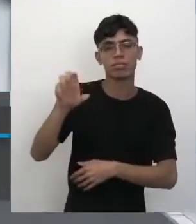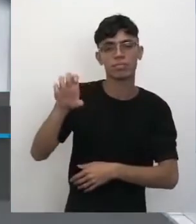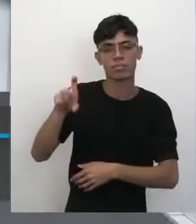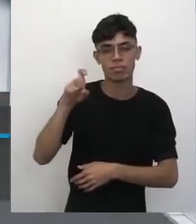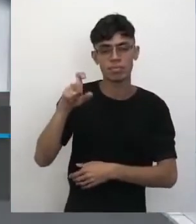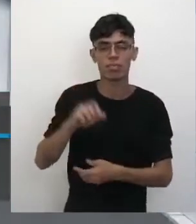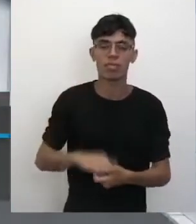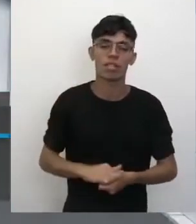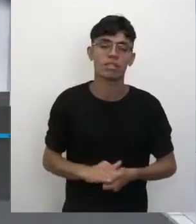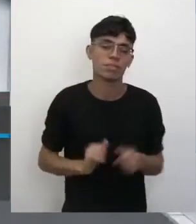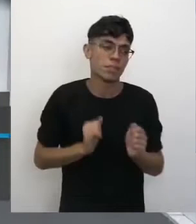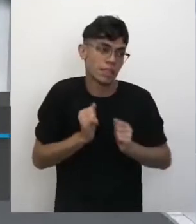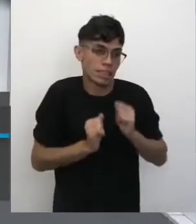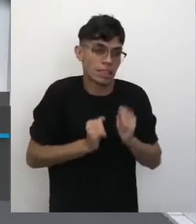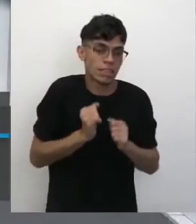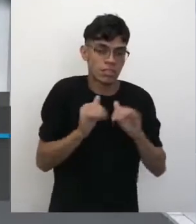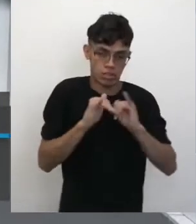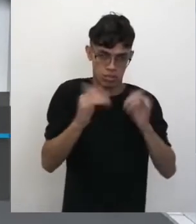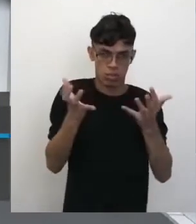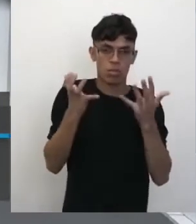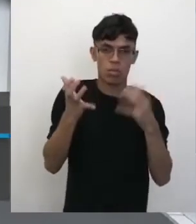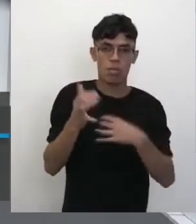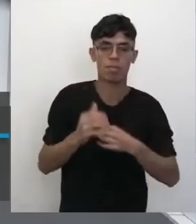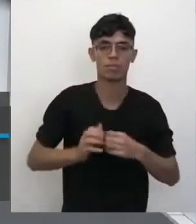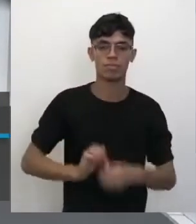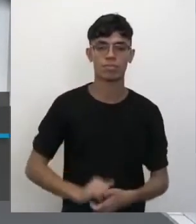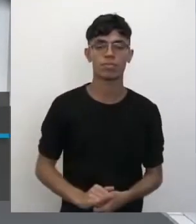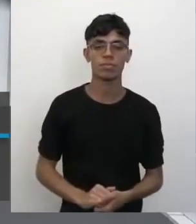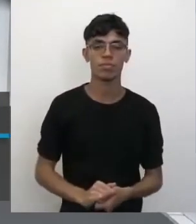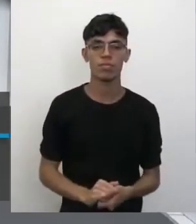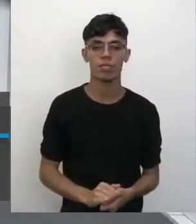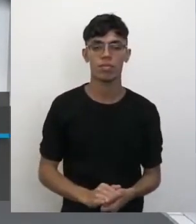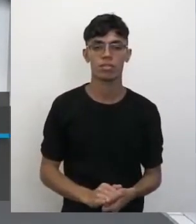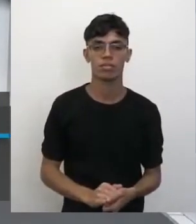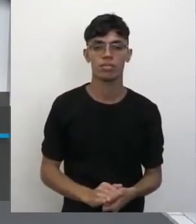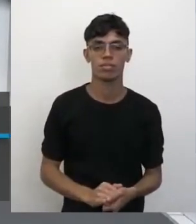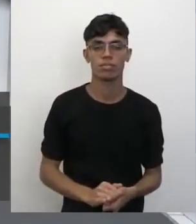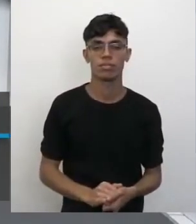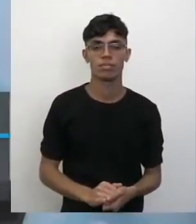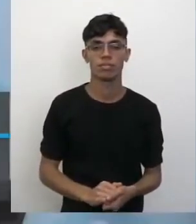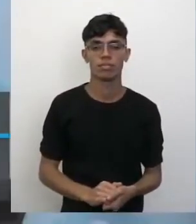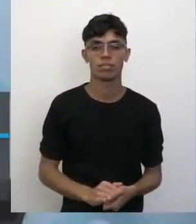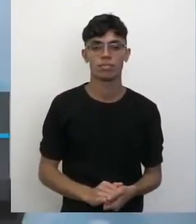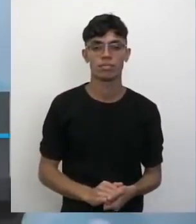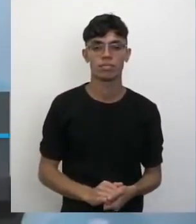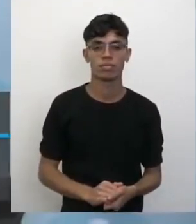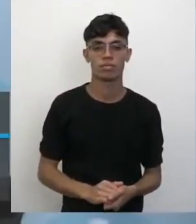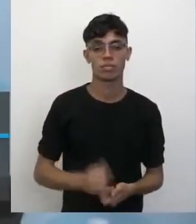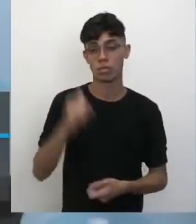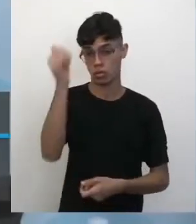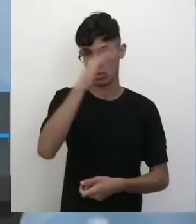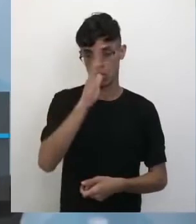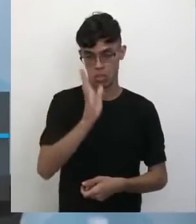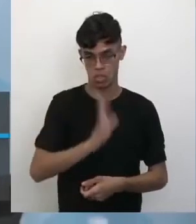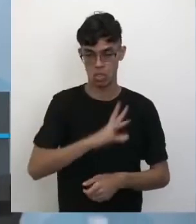Ficou agitado, quer falar? Não, só pontuar que o Brasil ele